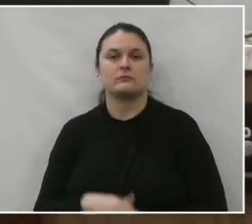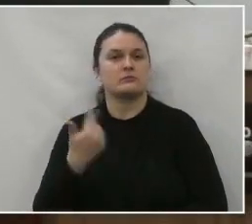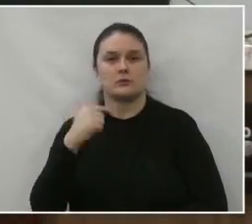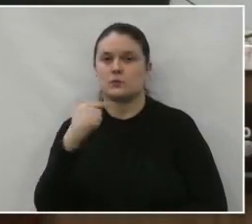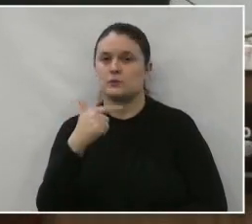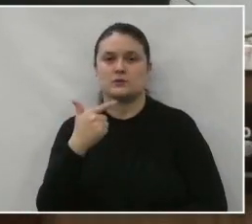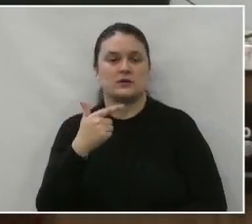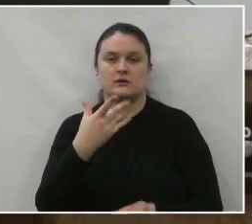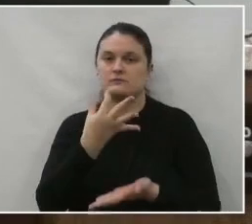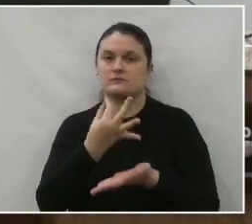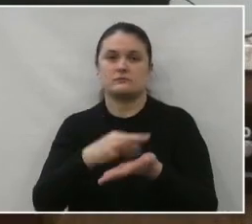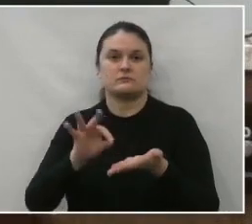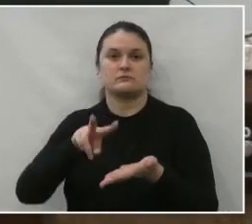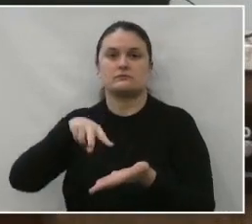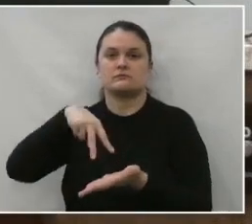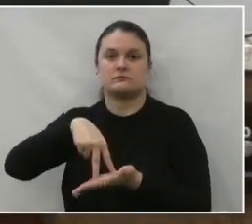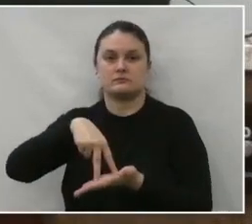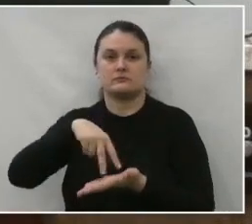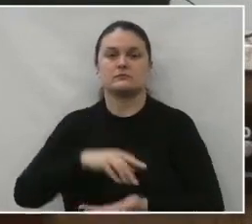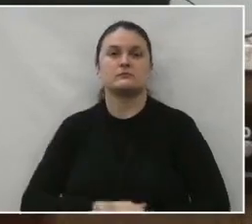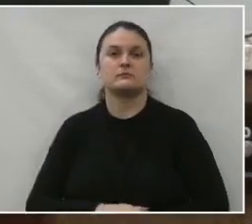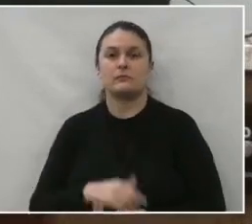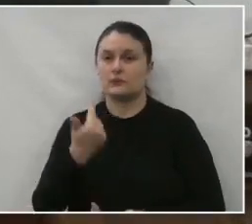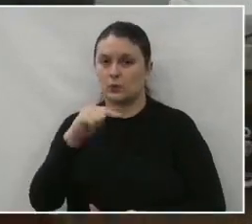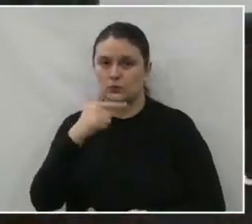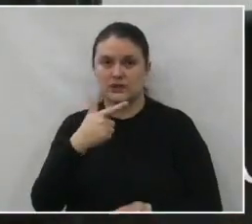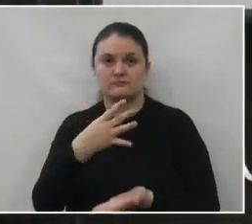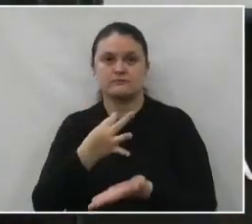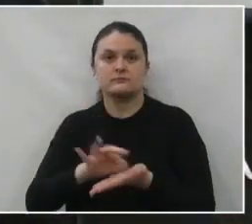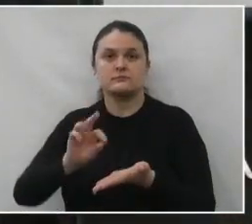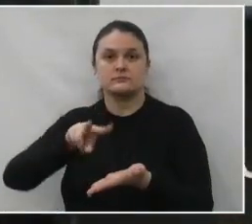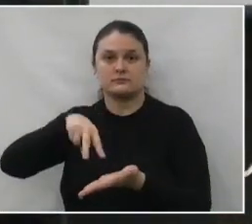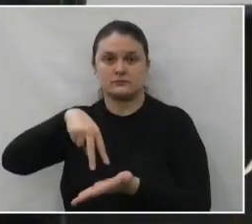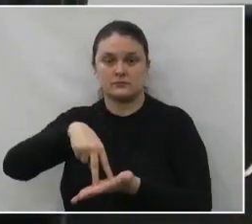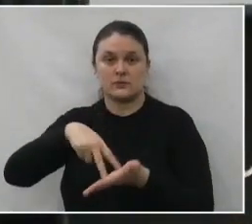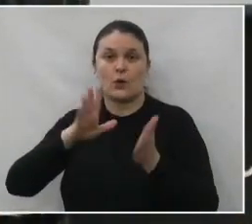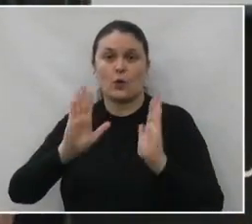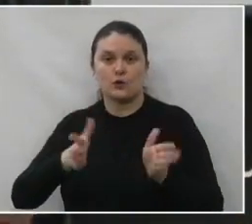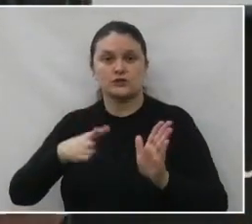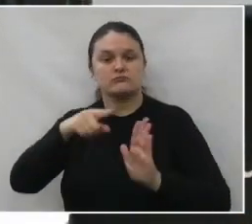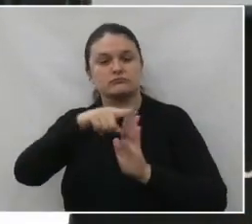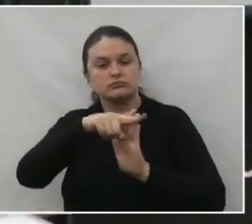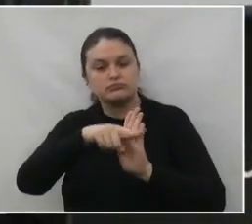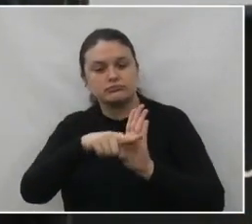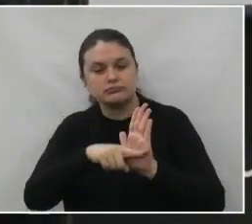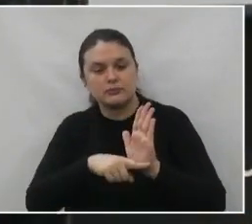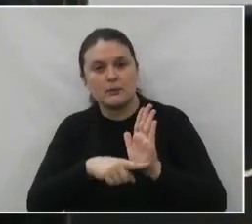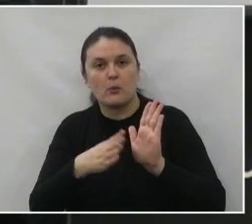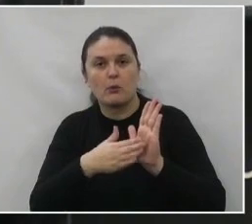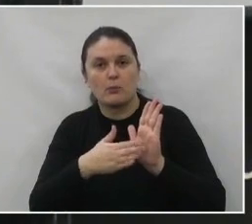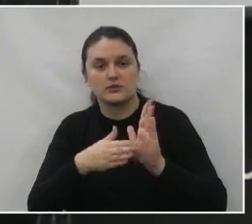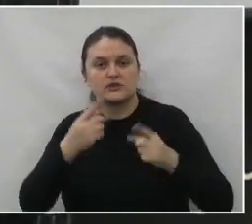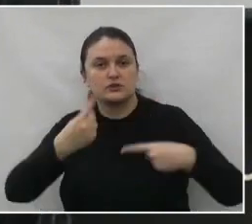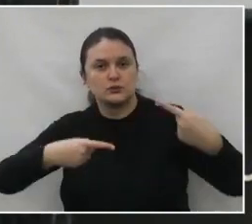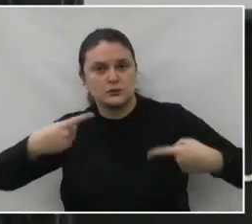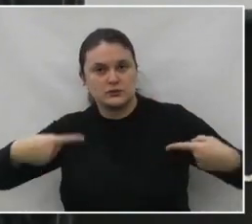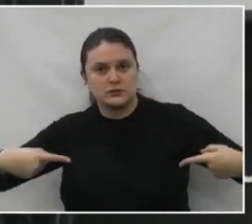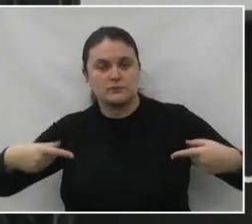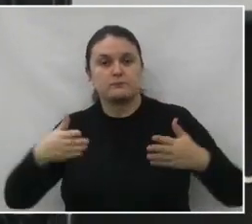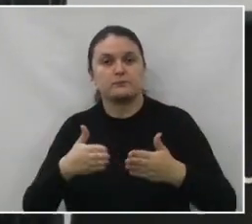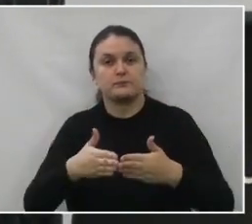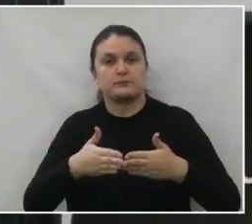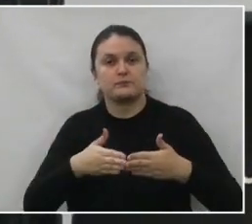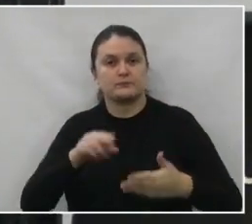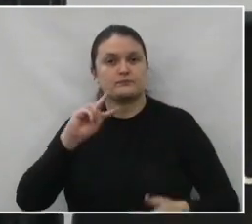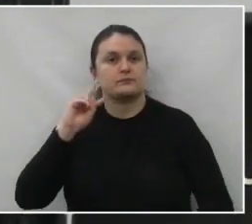Não há inscrições para a tribuna. Não havendo inscrição para a tribuna, passamos de imediato à ordem do dia.